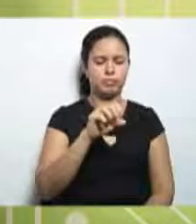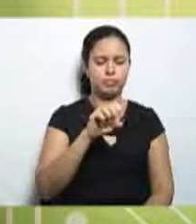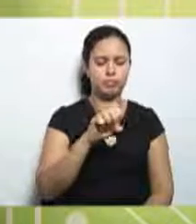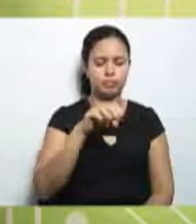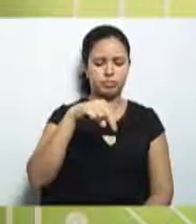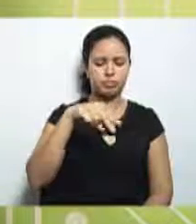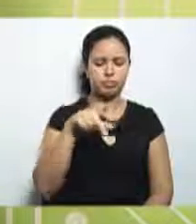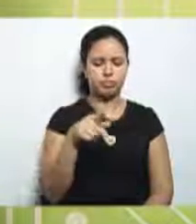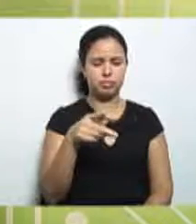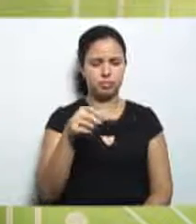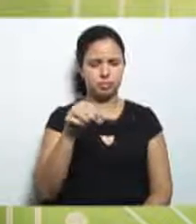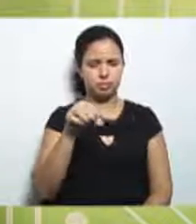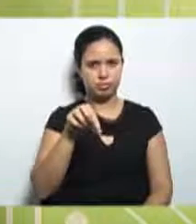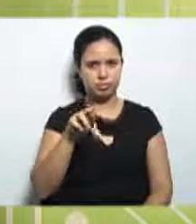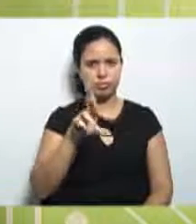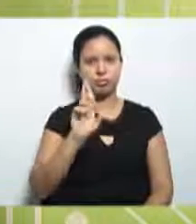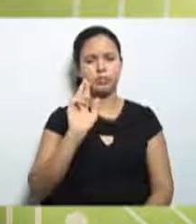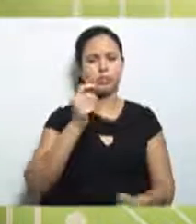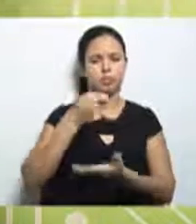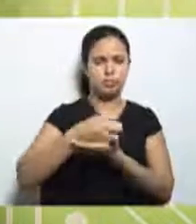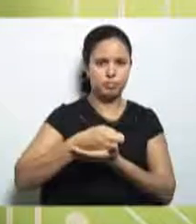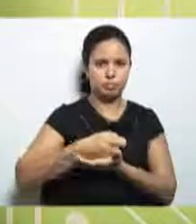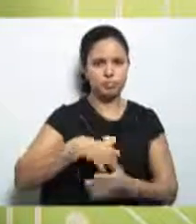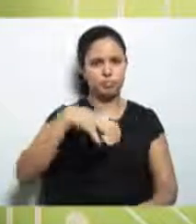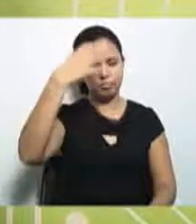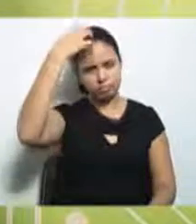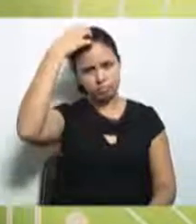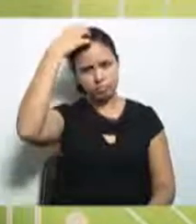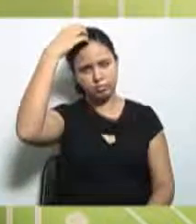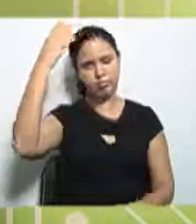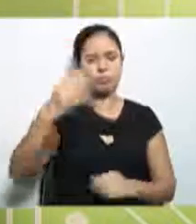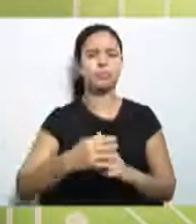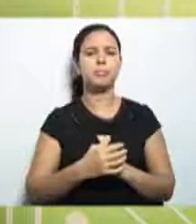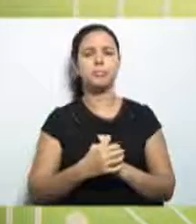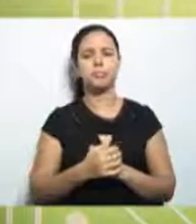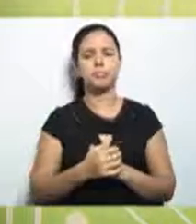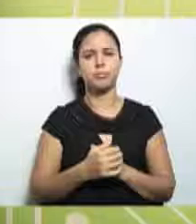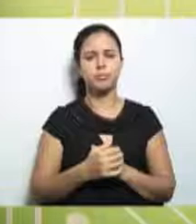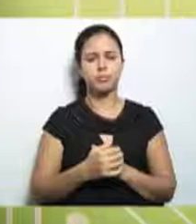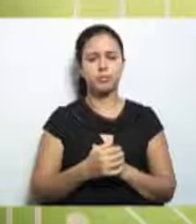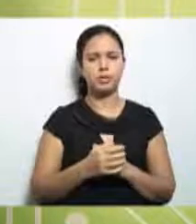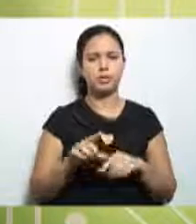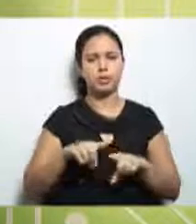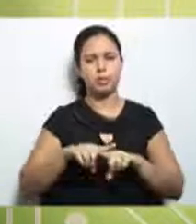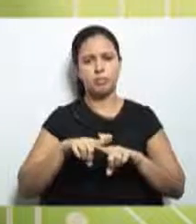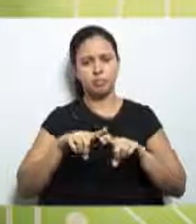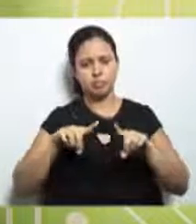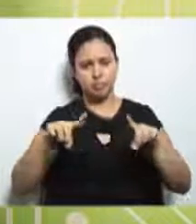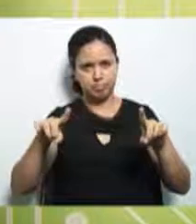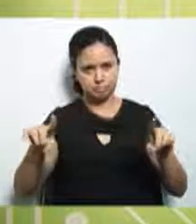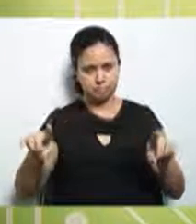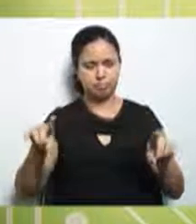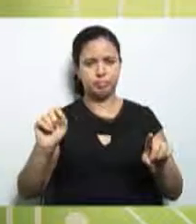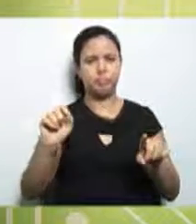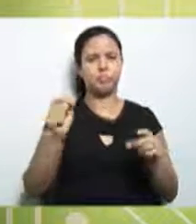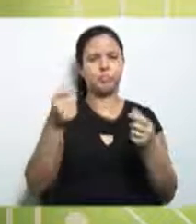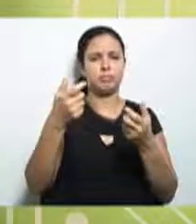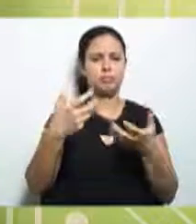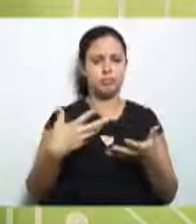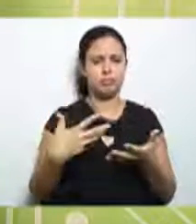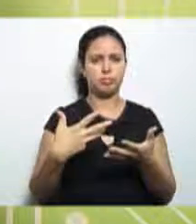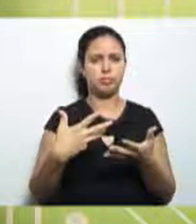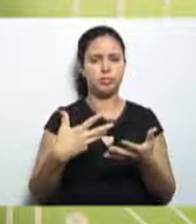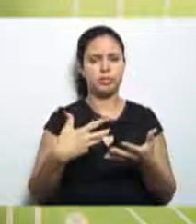lá asiático, ele ocorreu em um momento distinto do que aconteceu no período ocidental e não era o